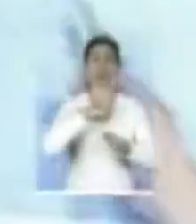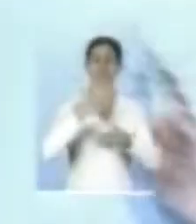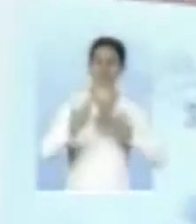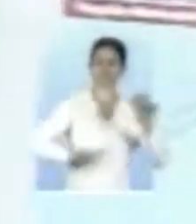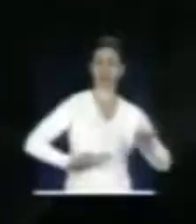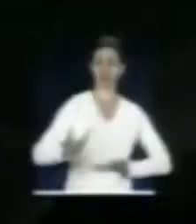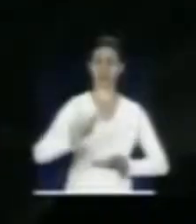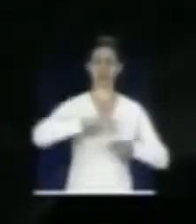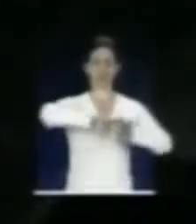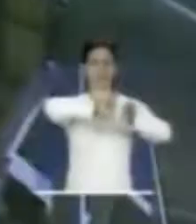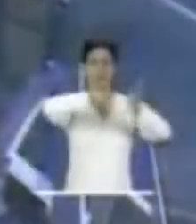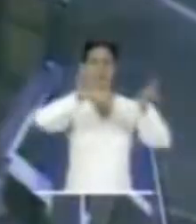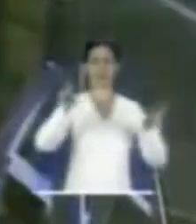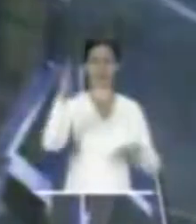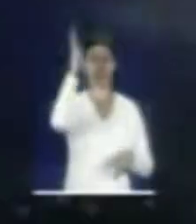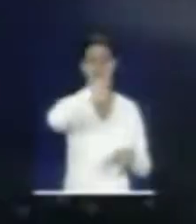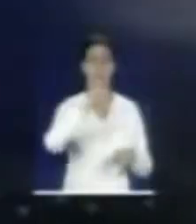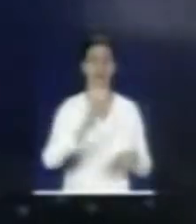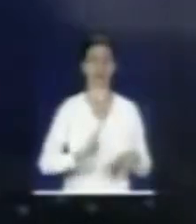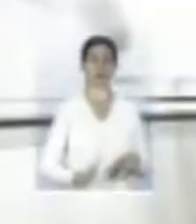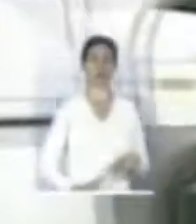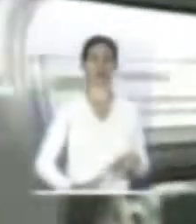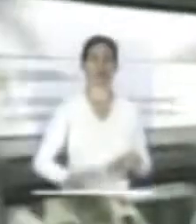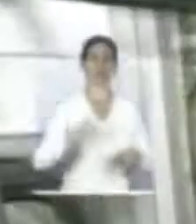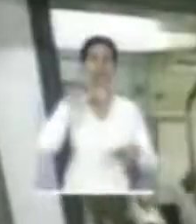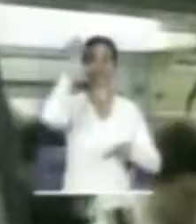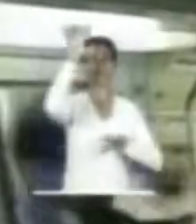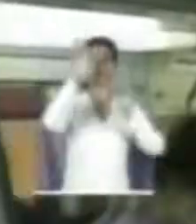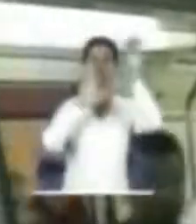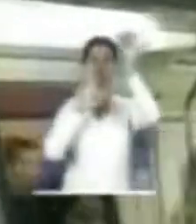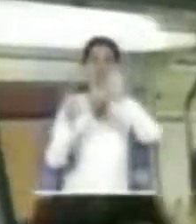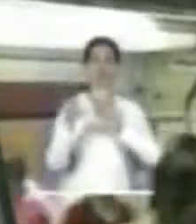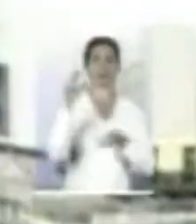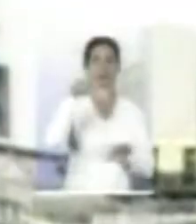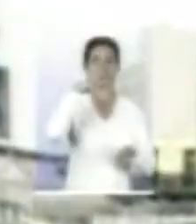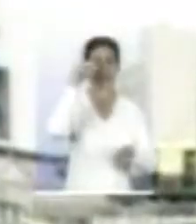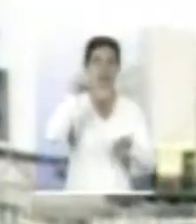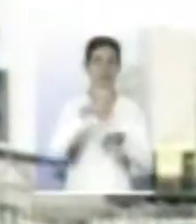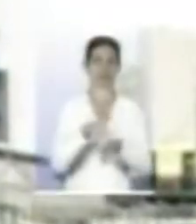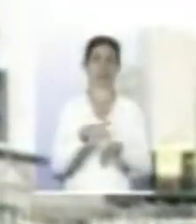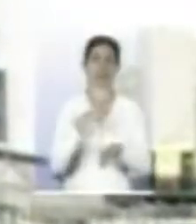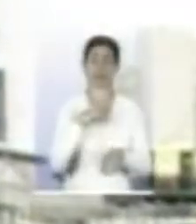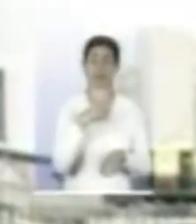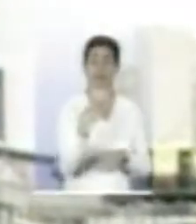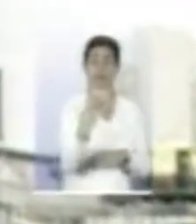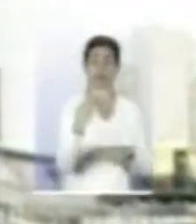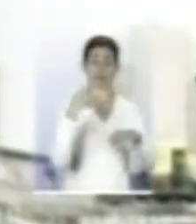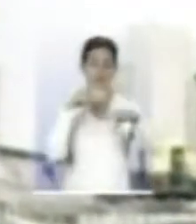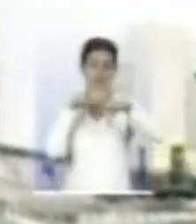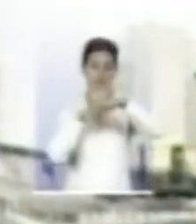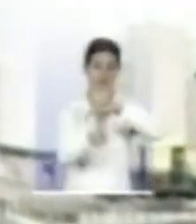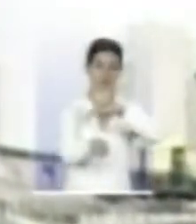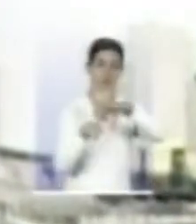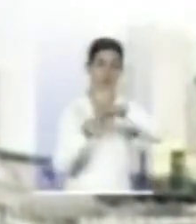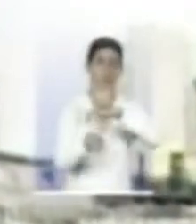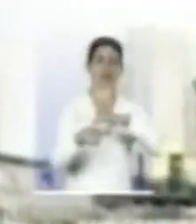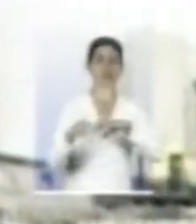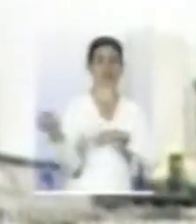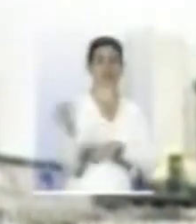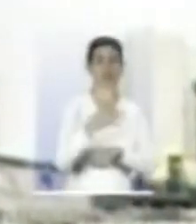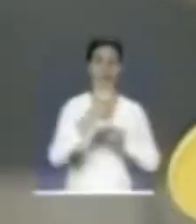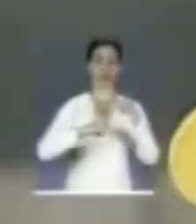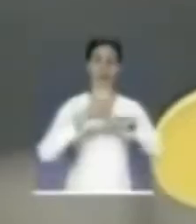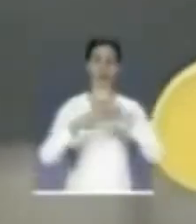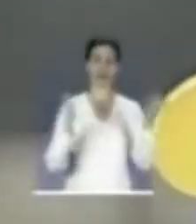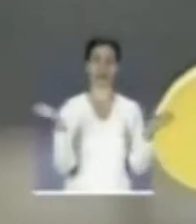Transporte de qualidade e serviço para milhares de brasileiros dos quatro cantos do país. Agora melhorou, estão três turnos, exatamente que esse turno é para